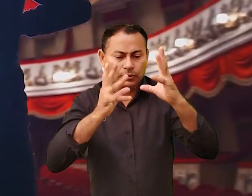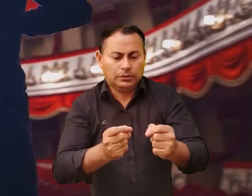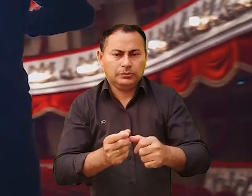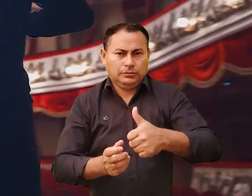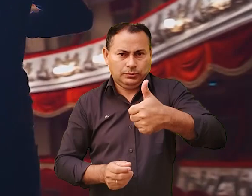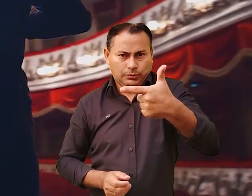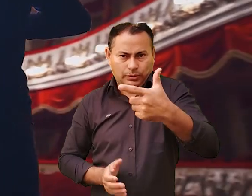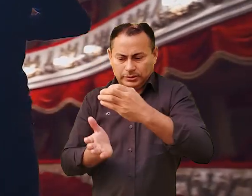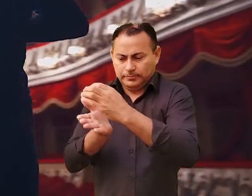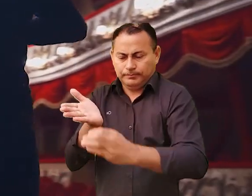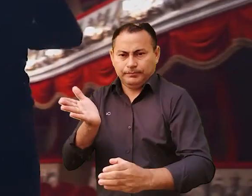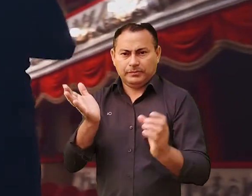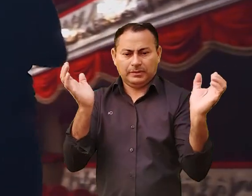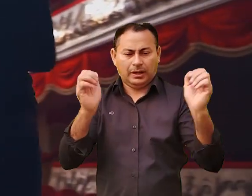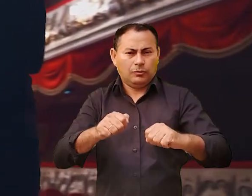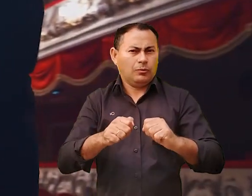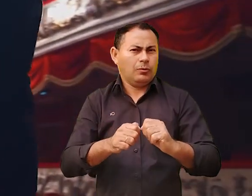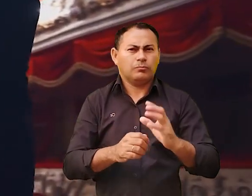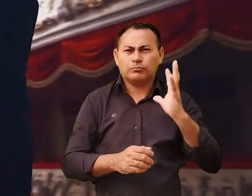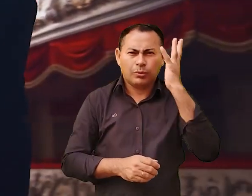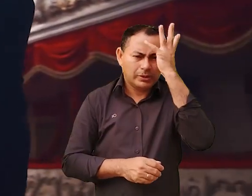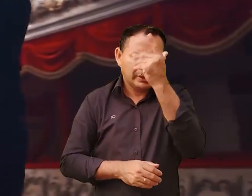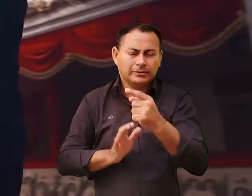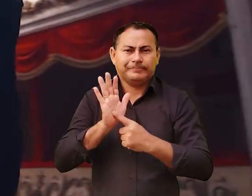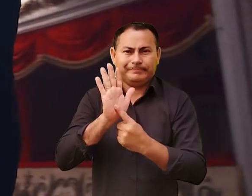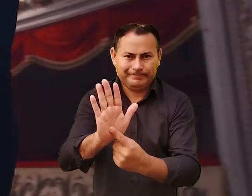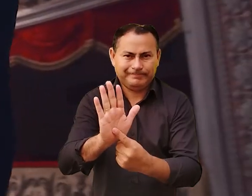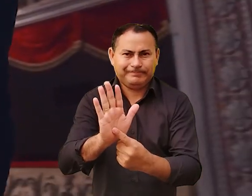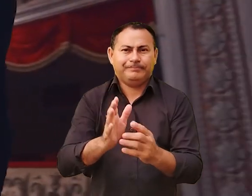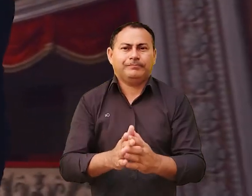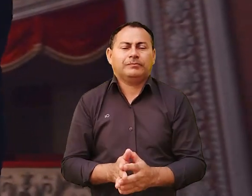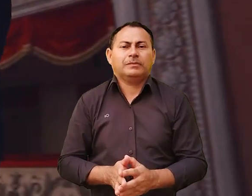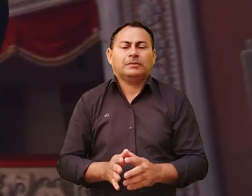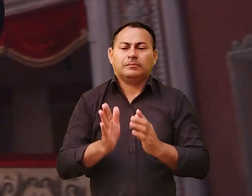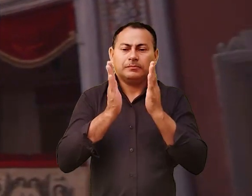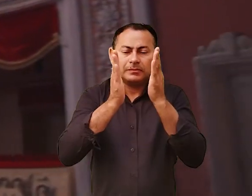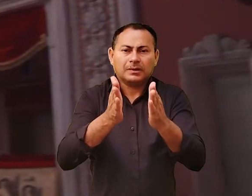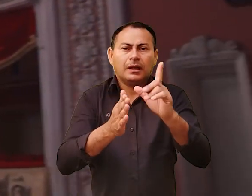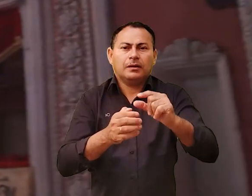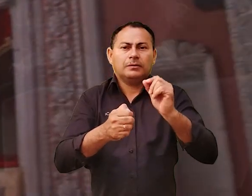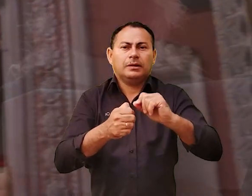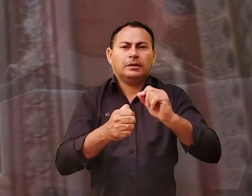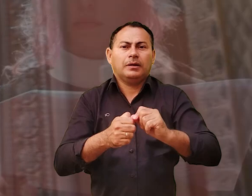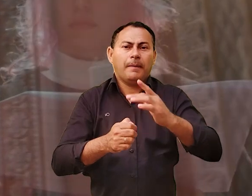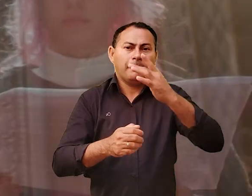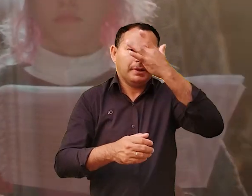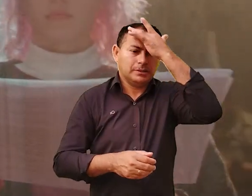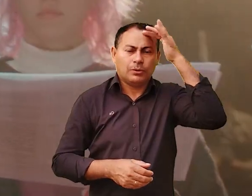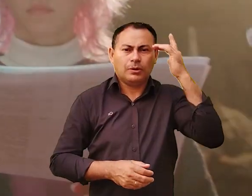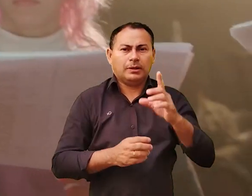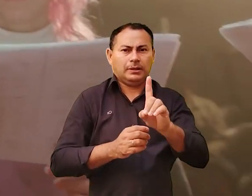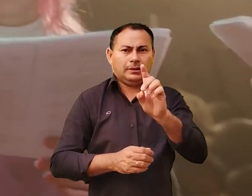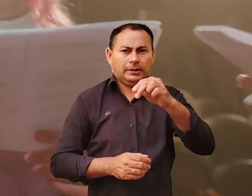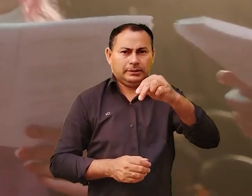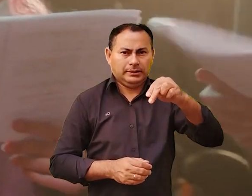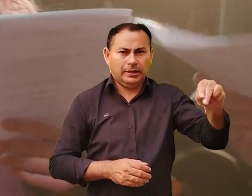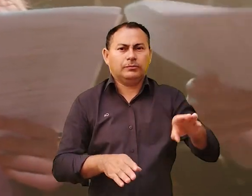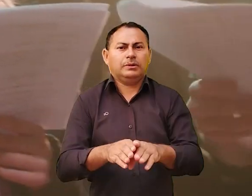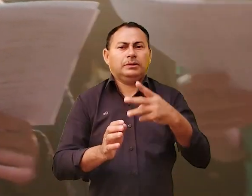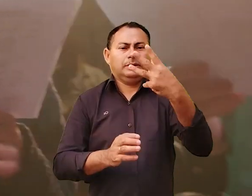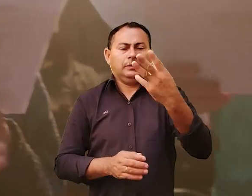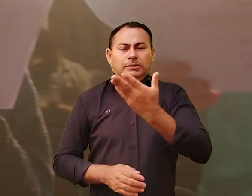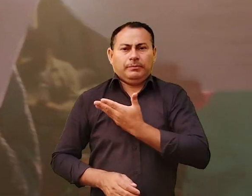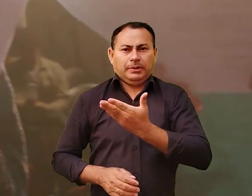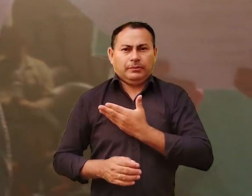os seus 12 capítulos dariam um belo drama. O elenco seria formado por personagens como Daniel e